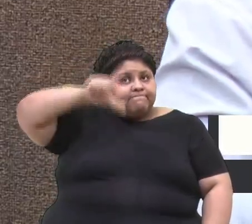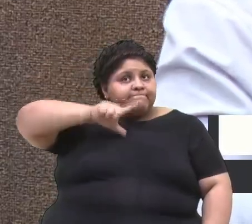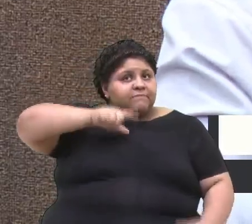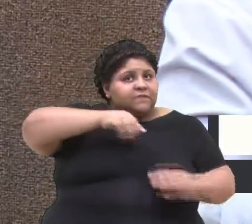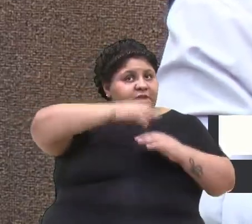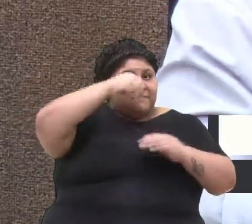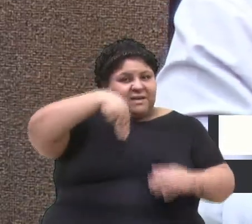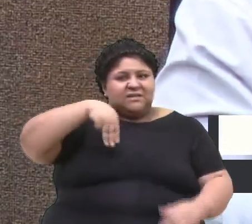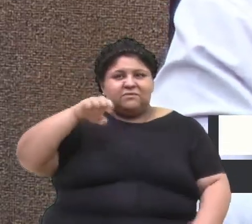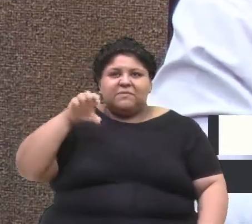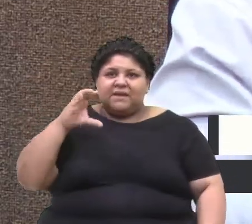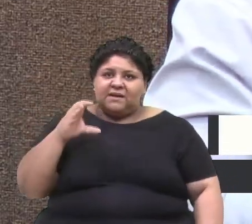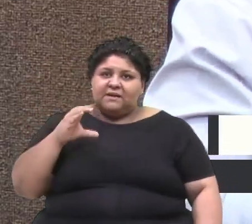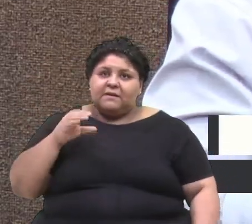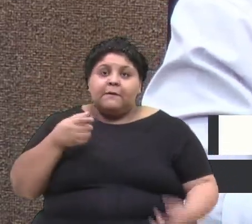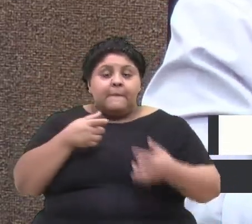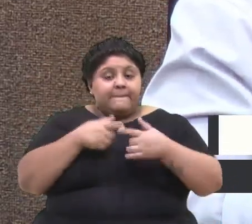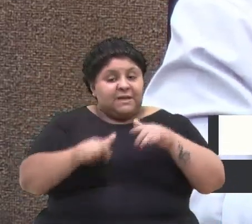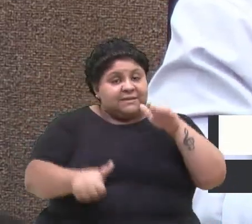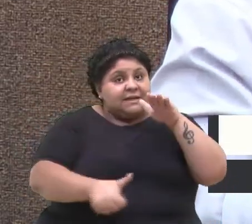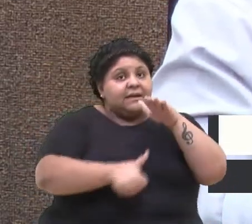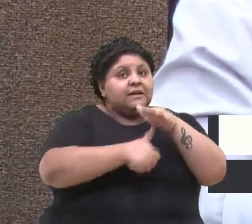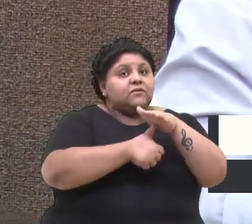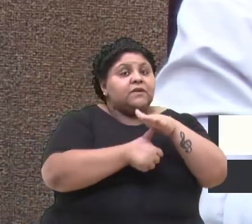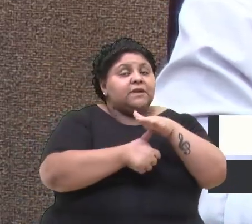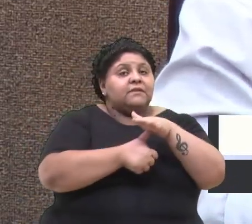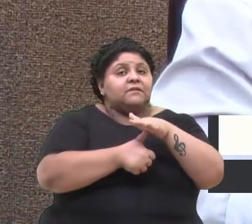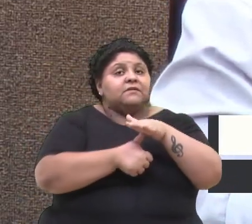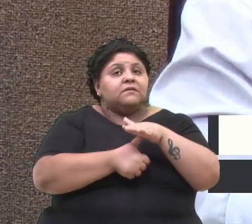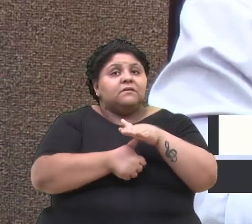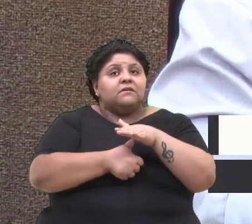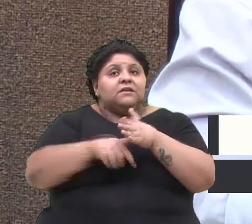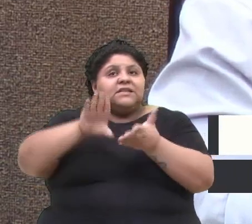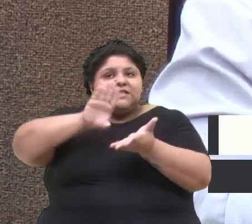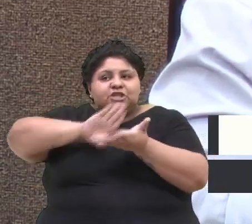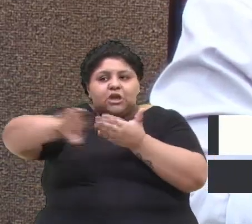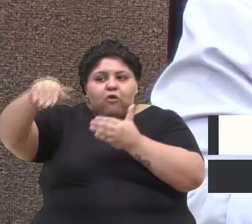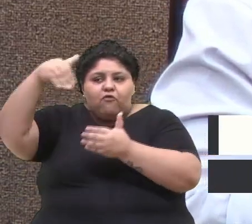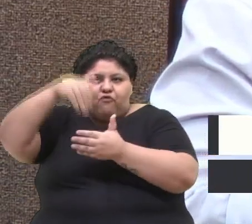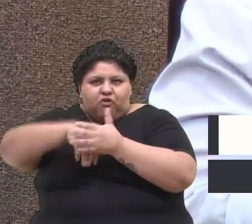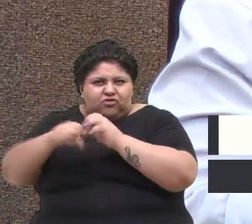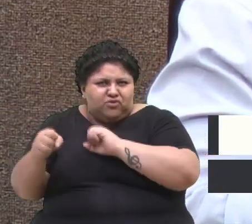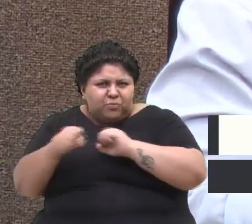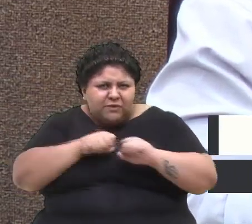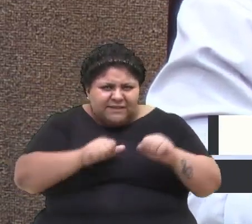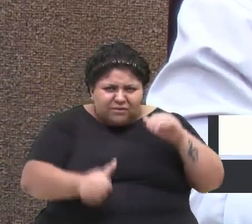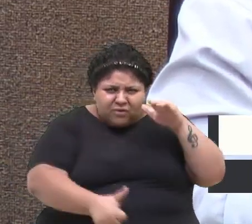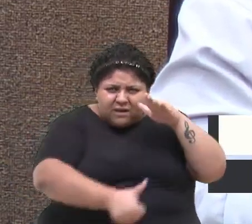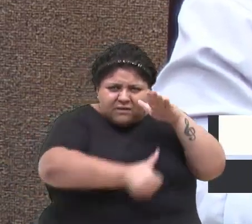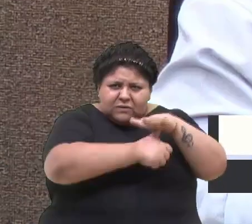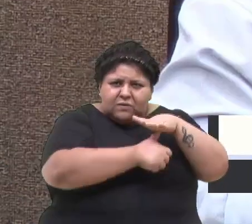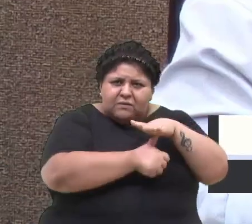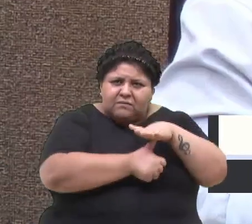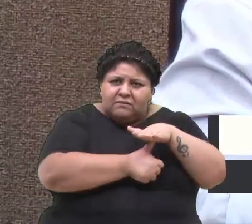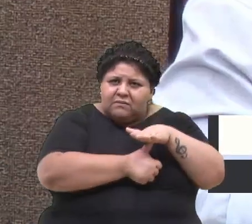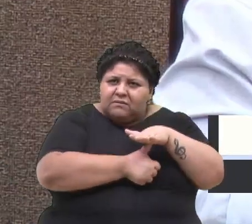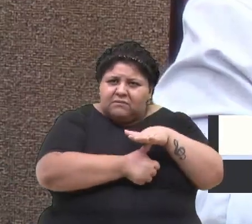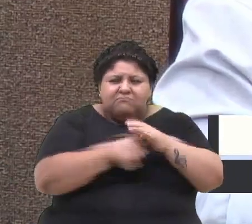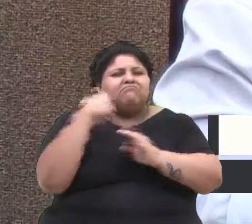vez tinha o MEC, e tem a reitoria. Se tirar o voto de poder do reitor, isso é uma coisa muito